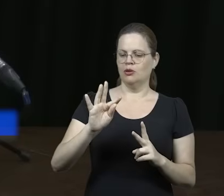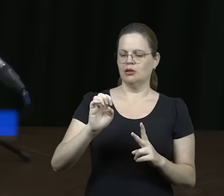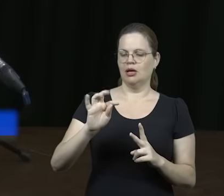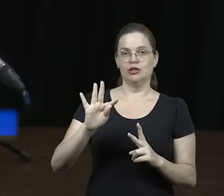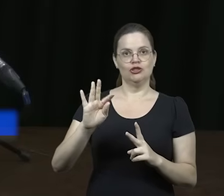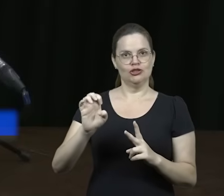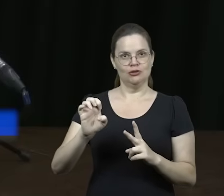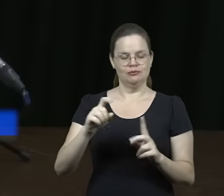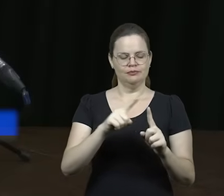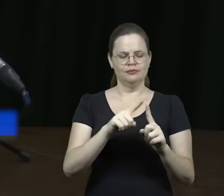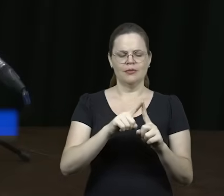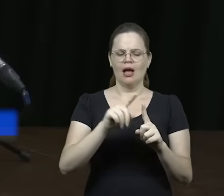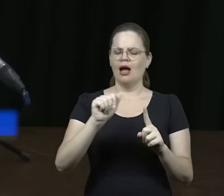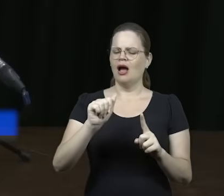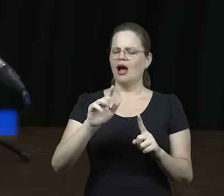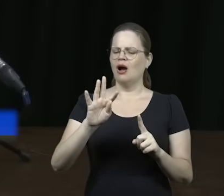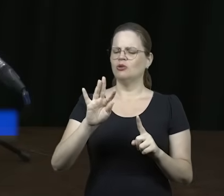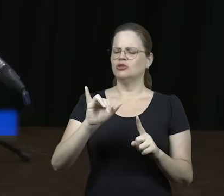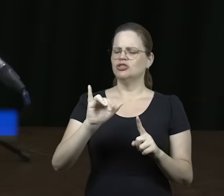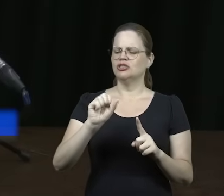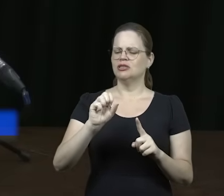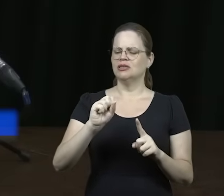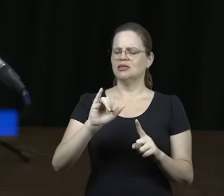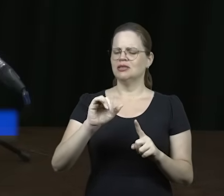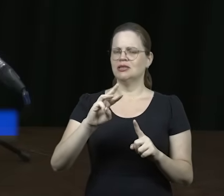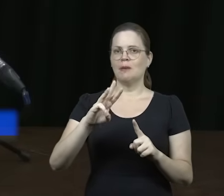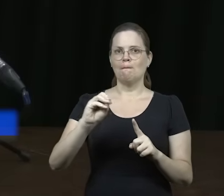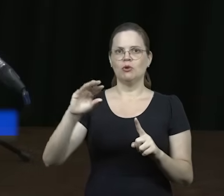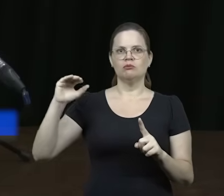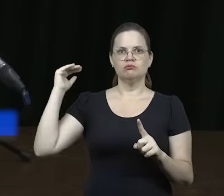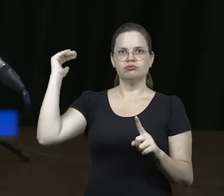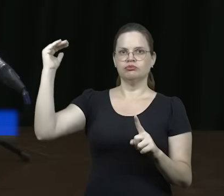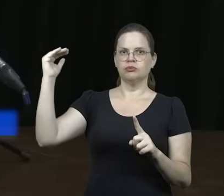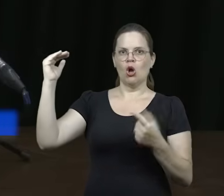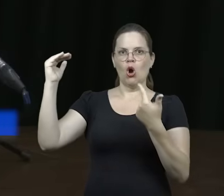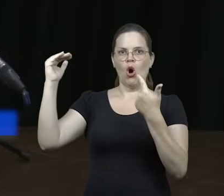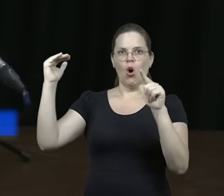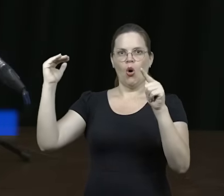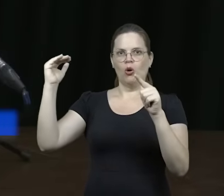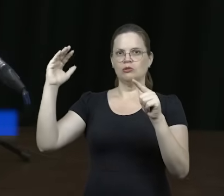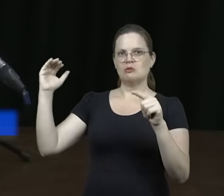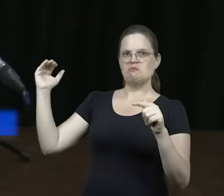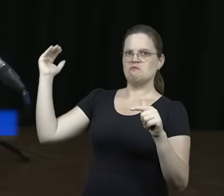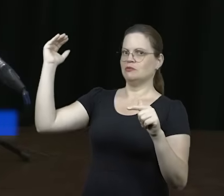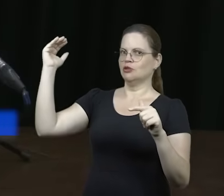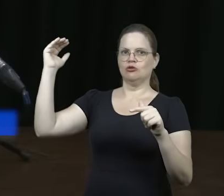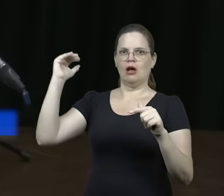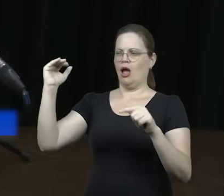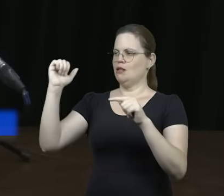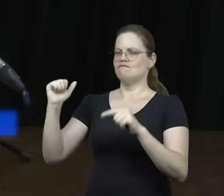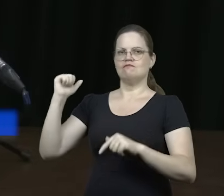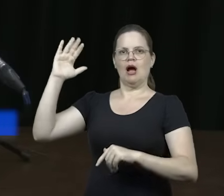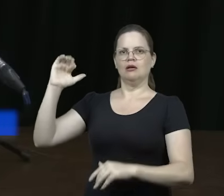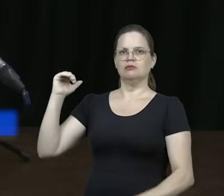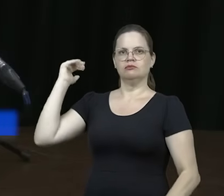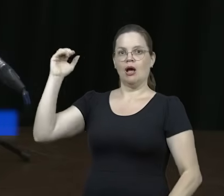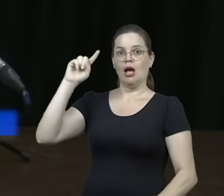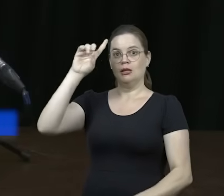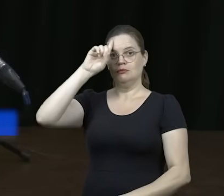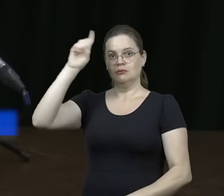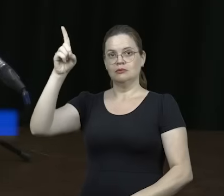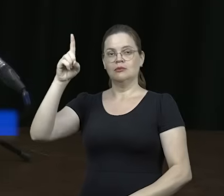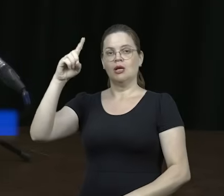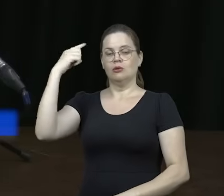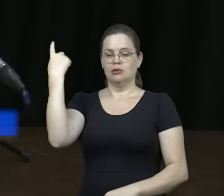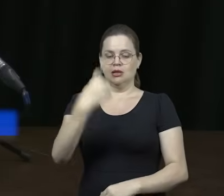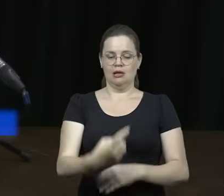Altíssimo, porque não há Deus acima do Senhor. Ele é o Deus Todo-Poderoso, Criador dos céus e da terra. O mundo,